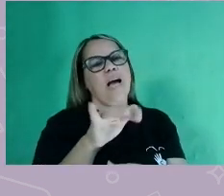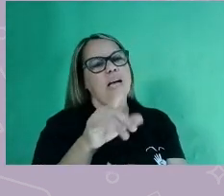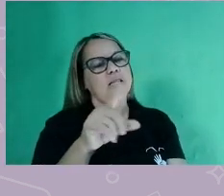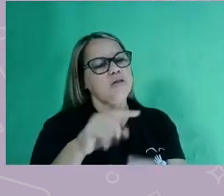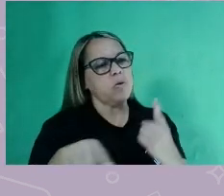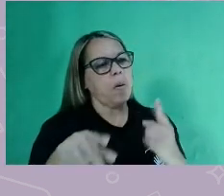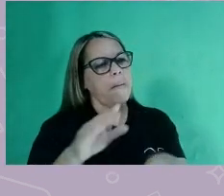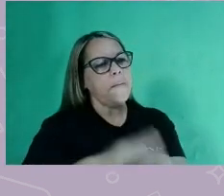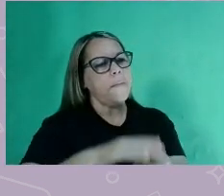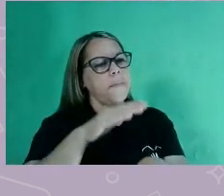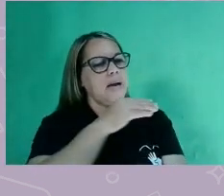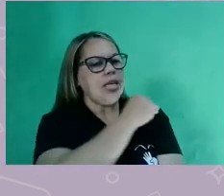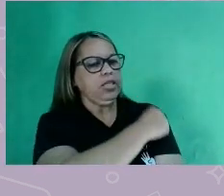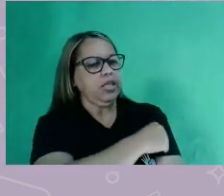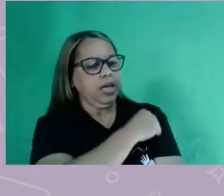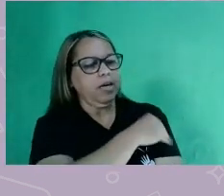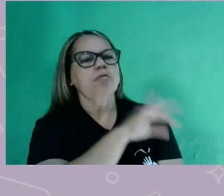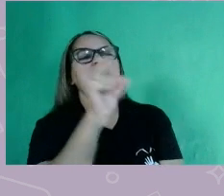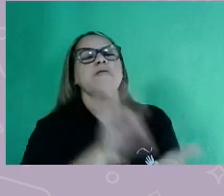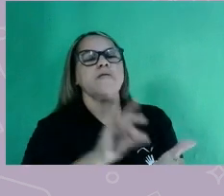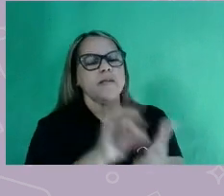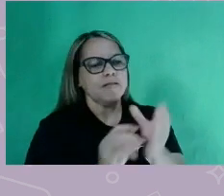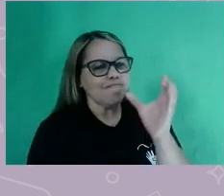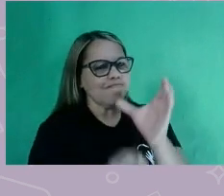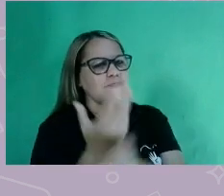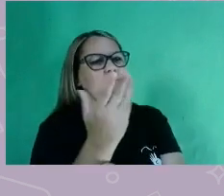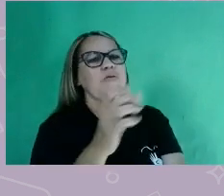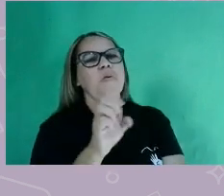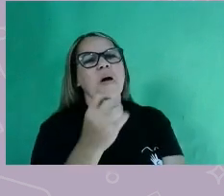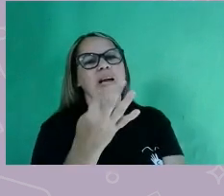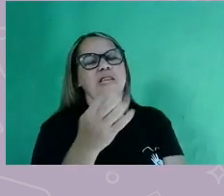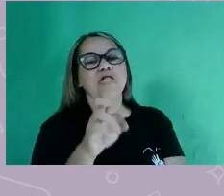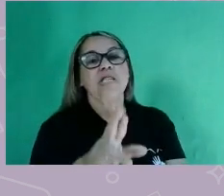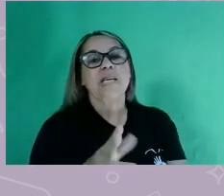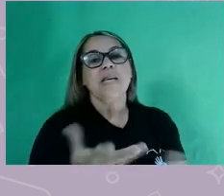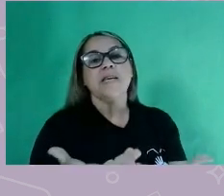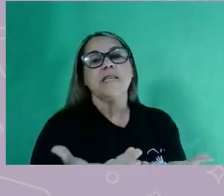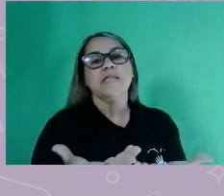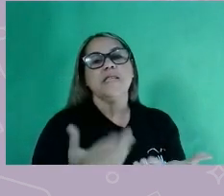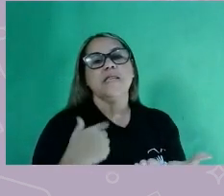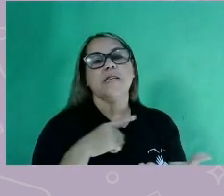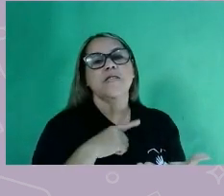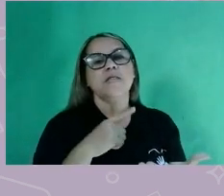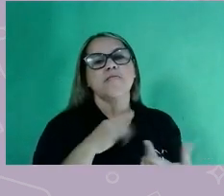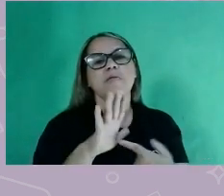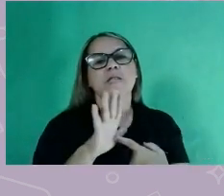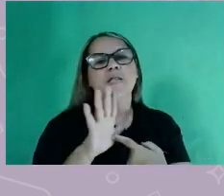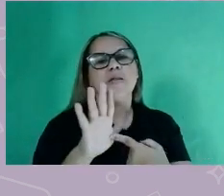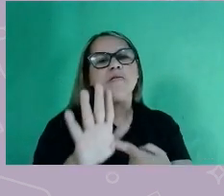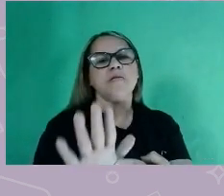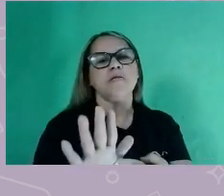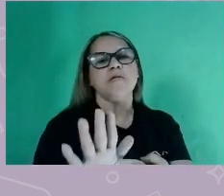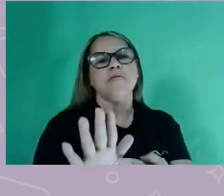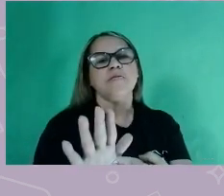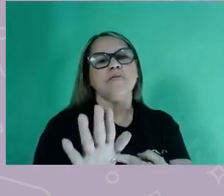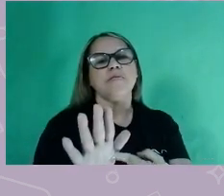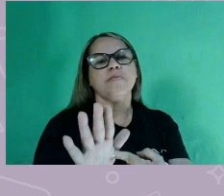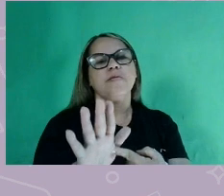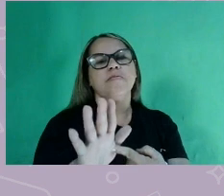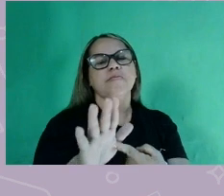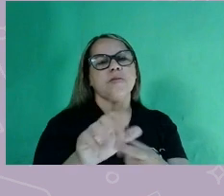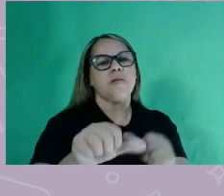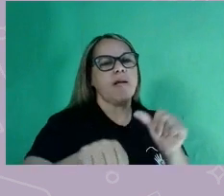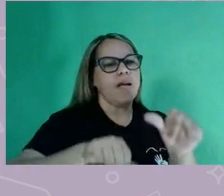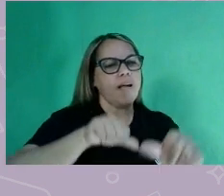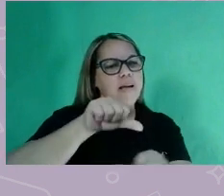mais álcool realmente dá um éster certo então aqui a gente tem a demonstração de reação de